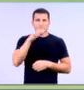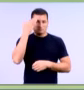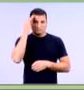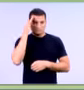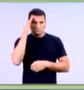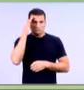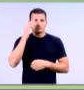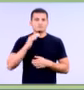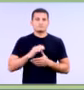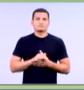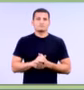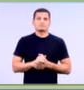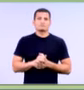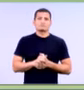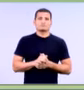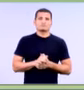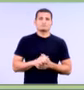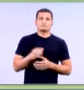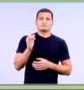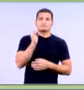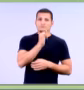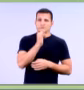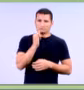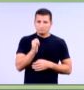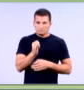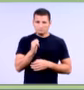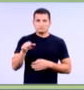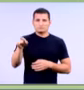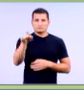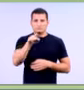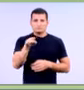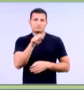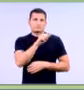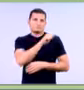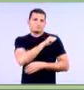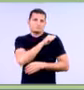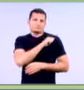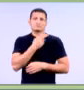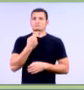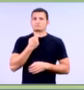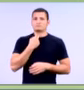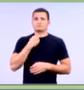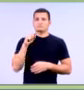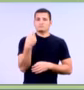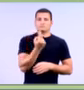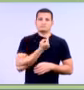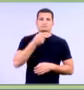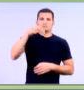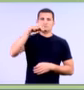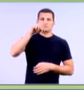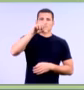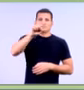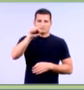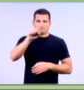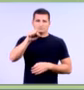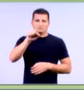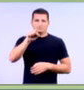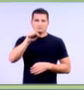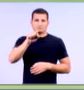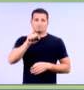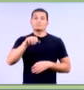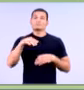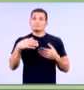entendam. A tutora e os alunos não poderia ser nós, porque o eu não está incluído lá, né? Então,